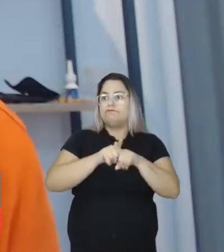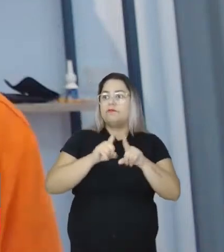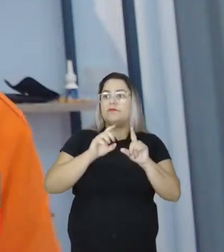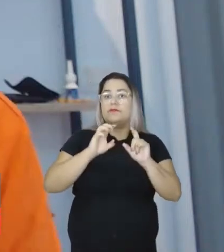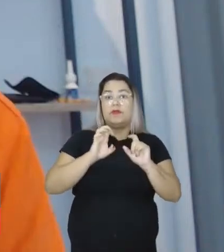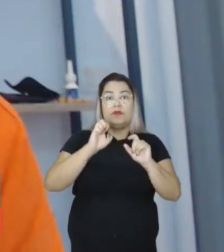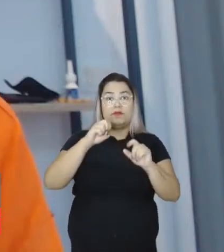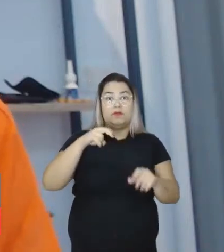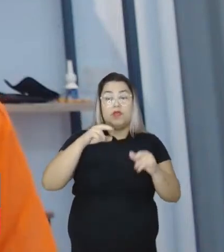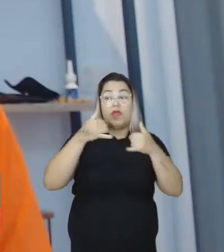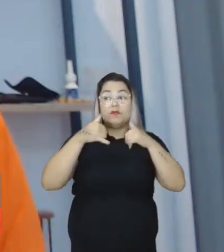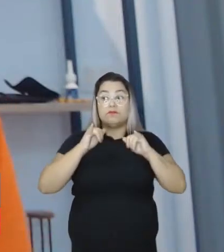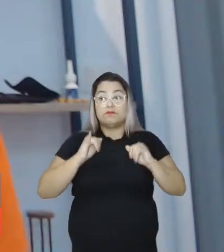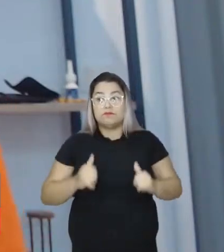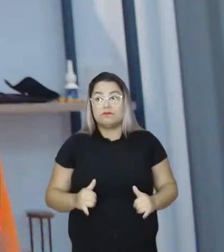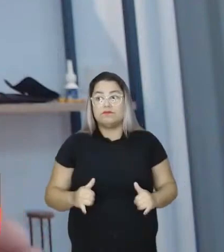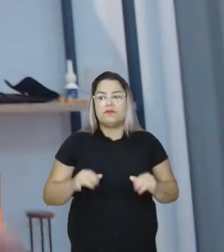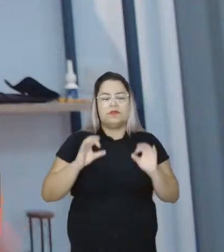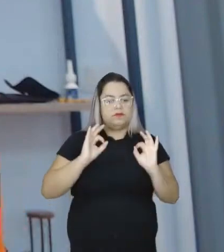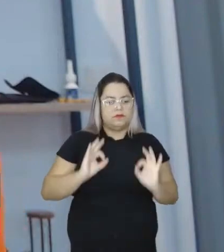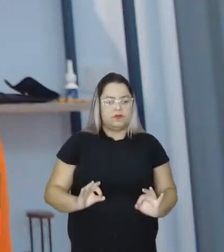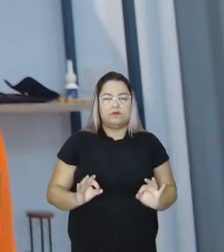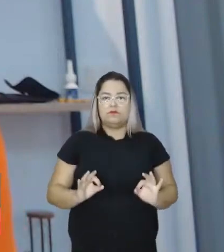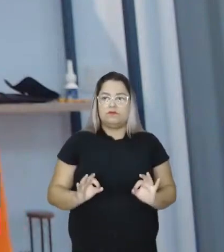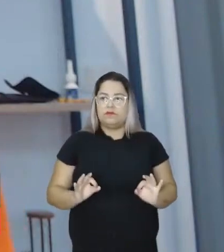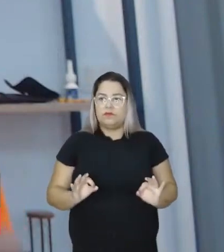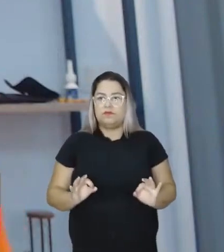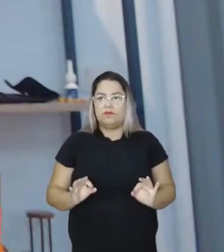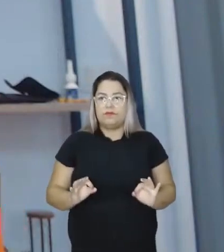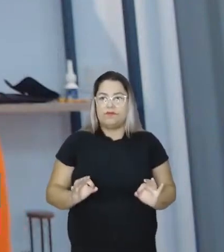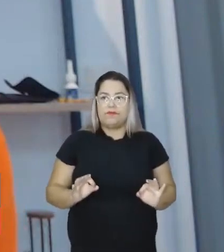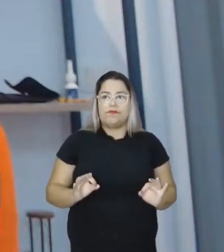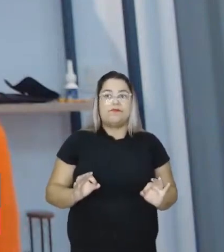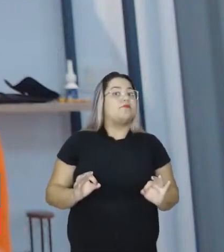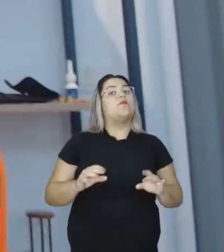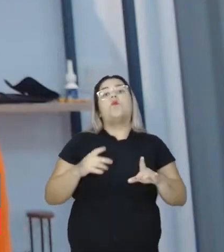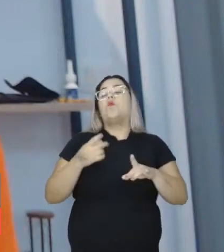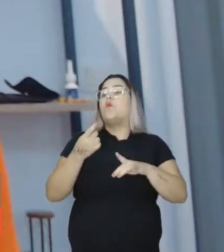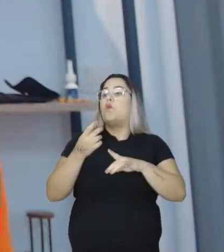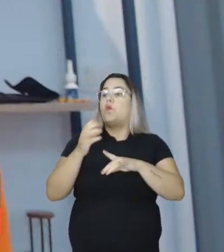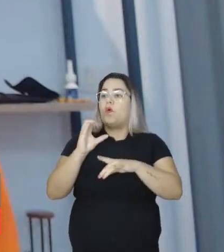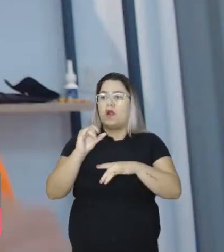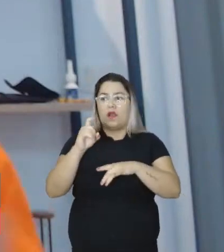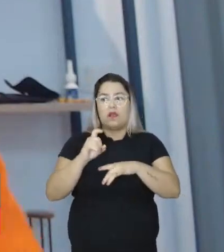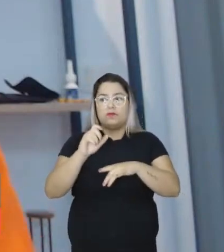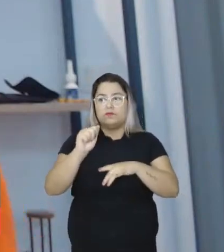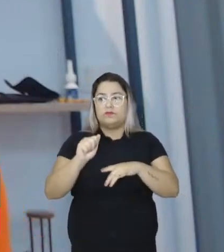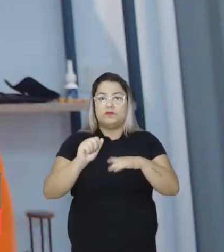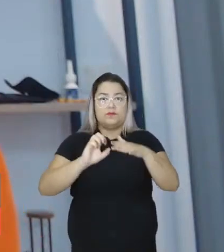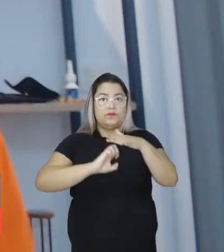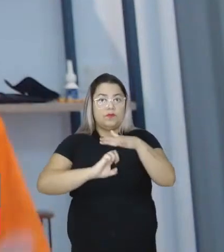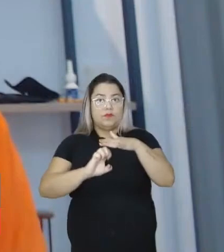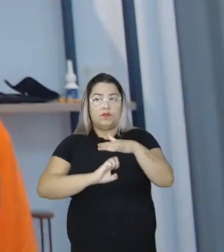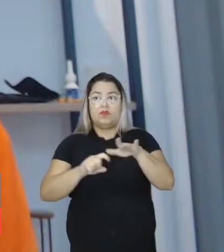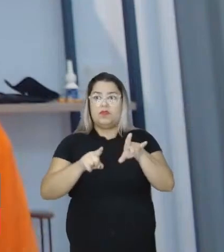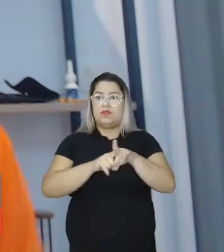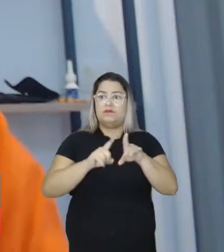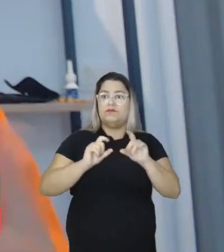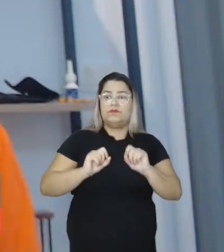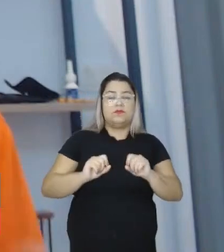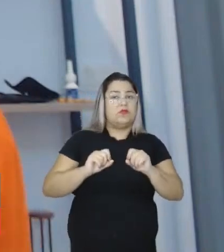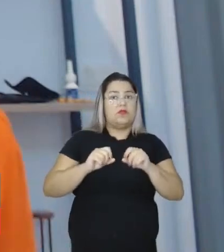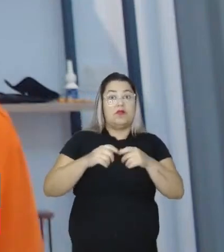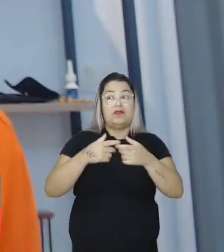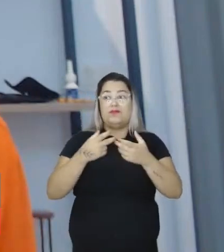decisão ela é corretíssima. Ela fere o caixa da empresa? Não. Ela rasga valor para a